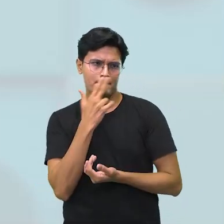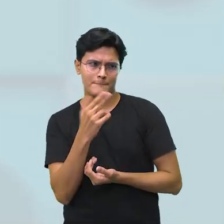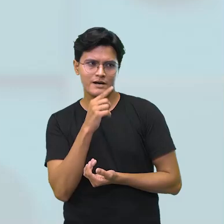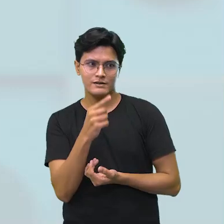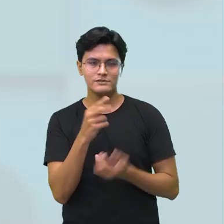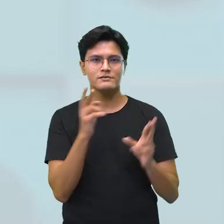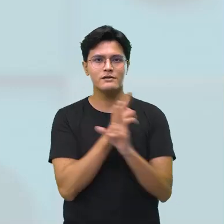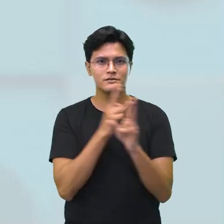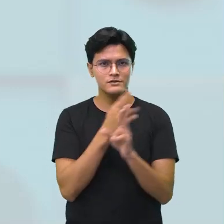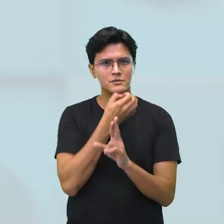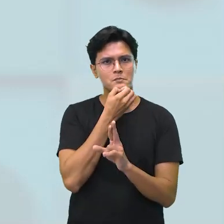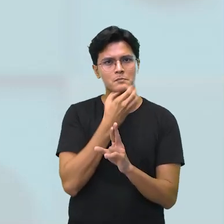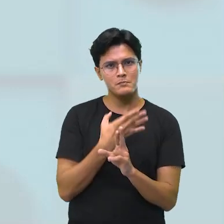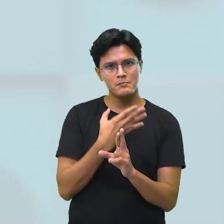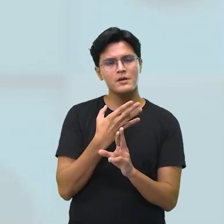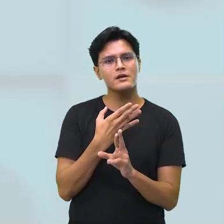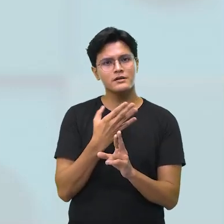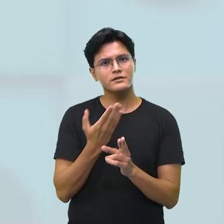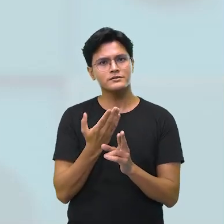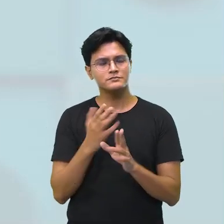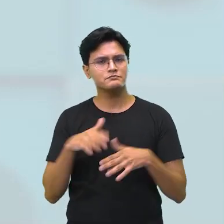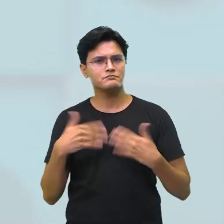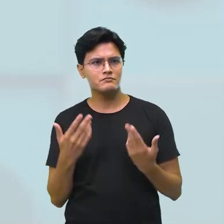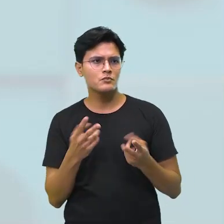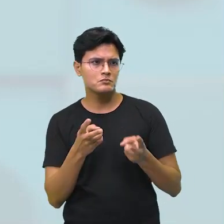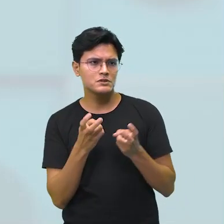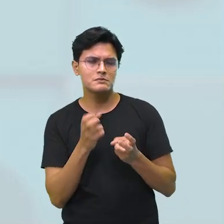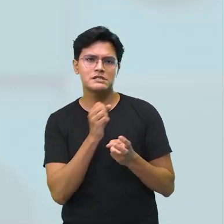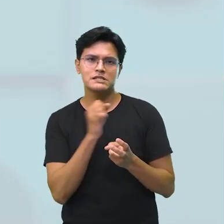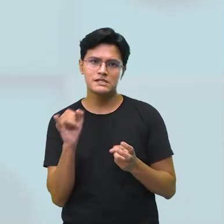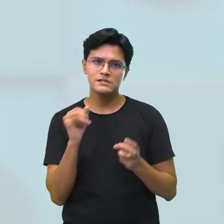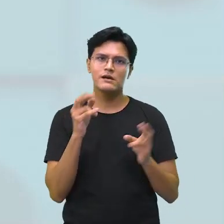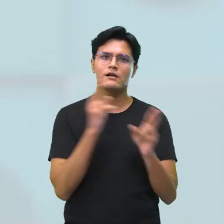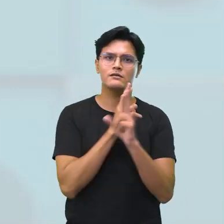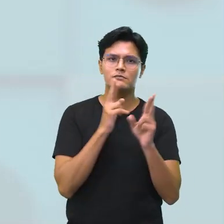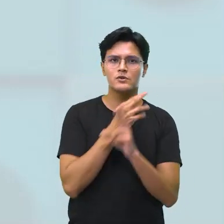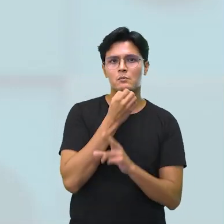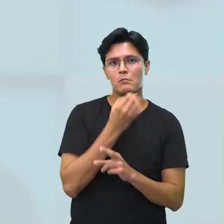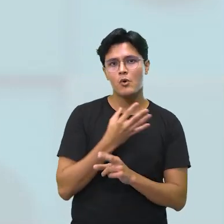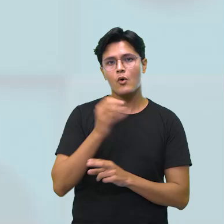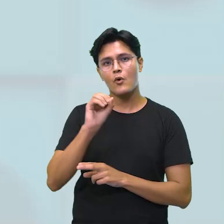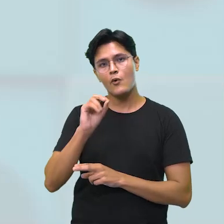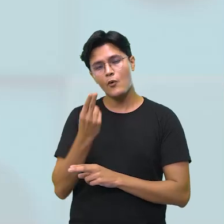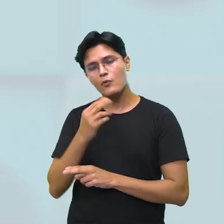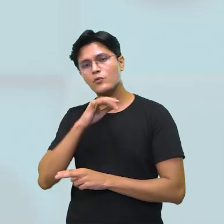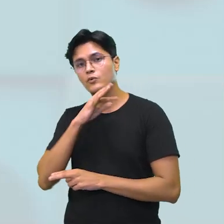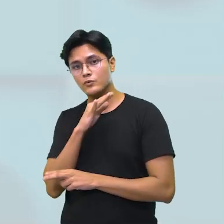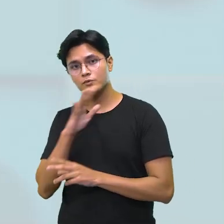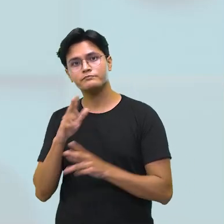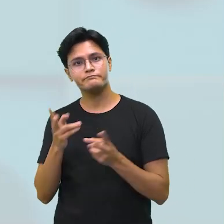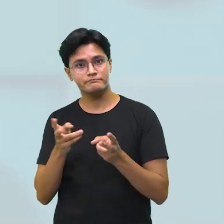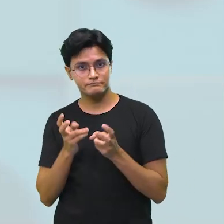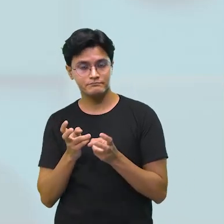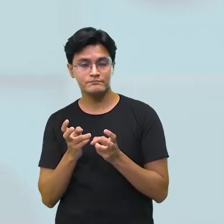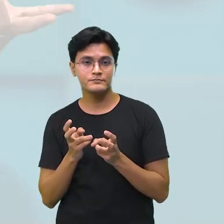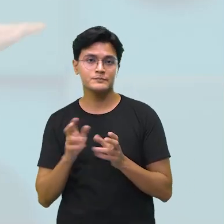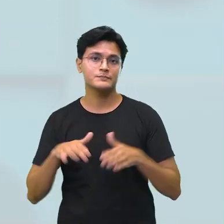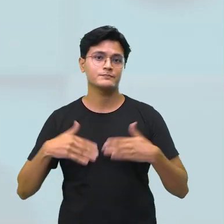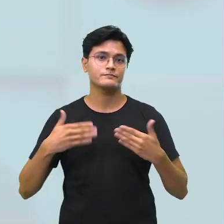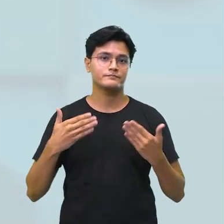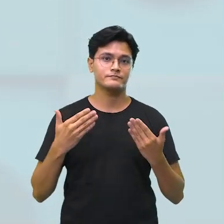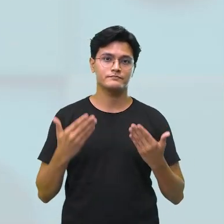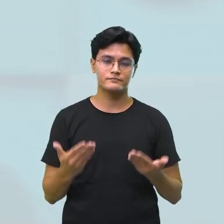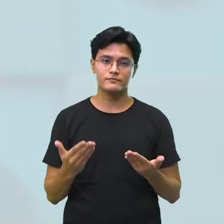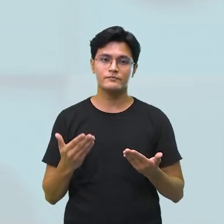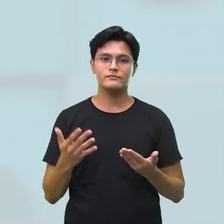ela também. Olha como a cara dela tá um pouco fechada. Eles não se olham. Então tá vendo que eu tô dando observações? E aí a pessoa pode ficar